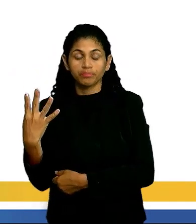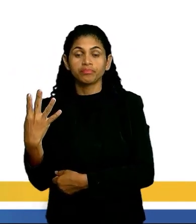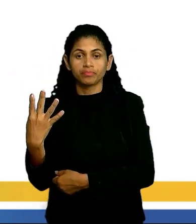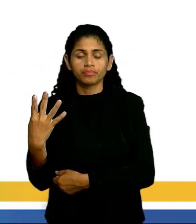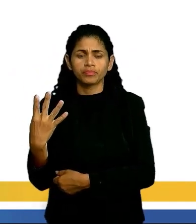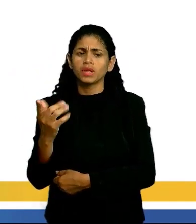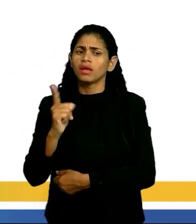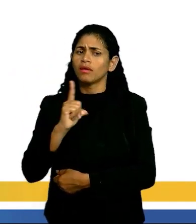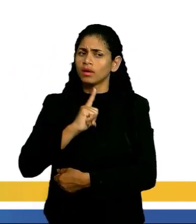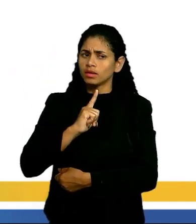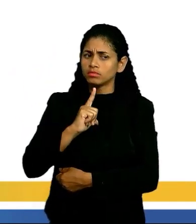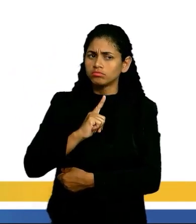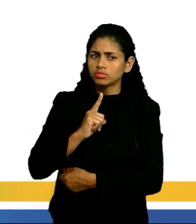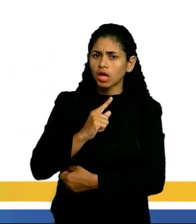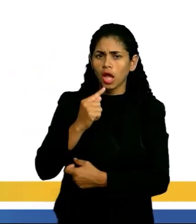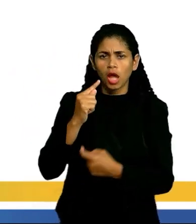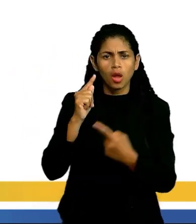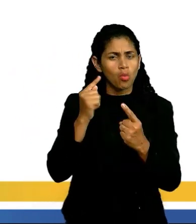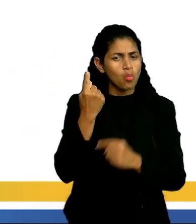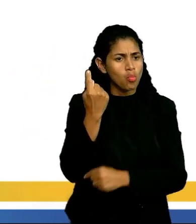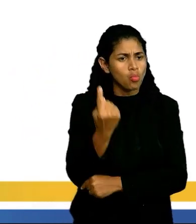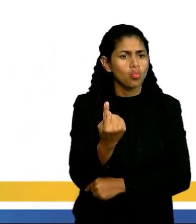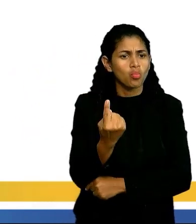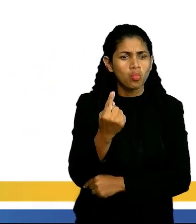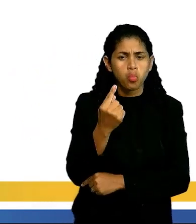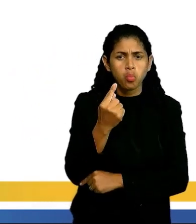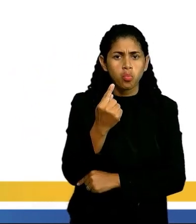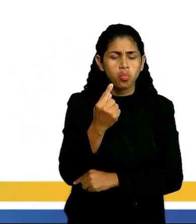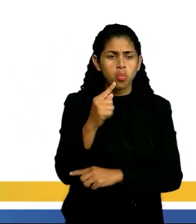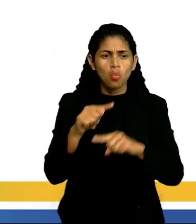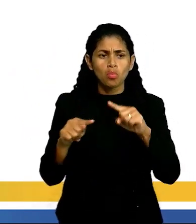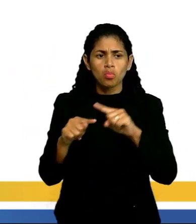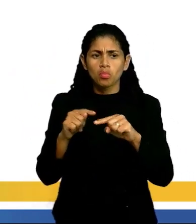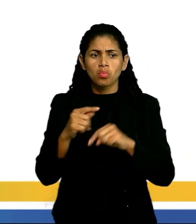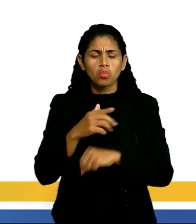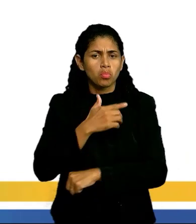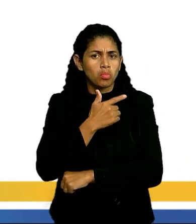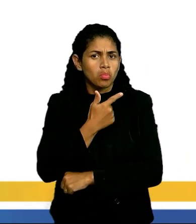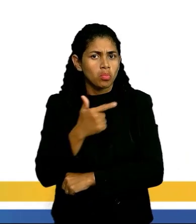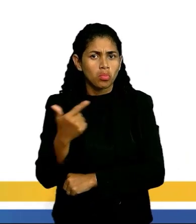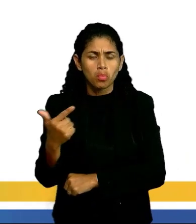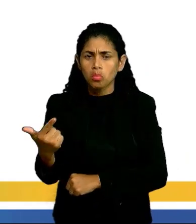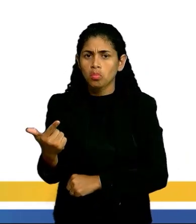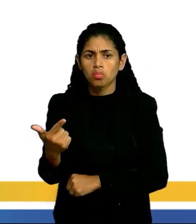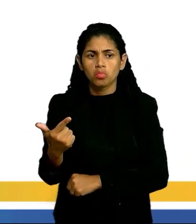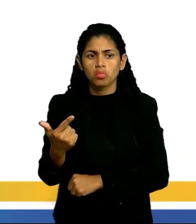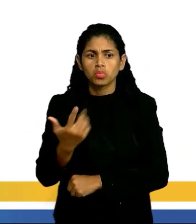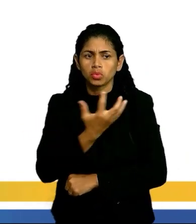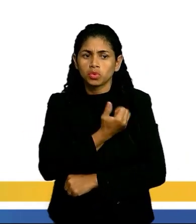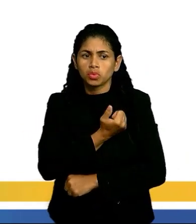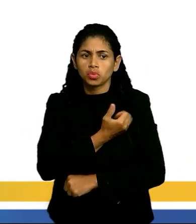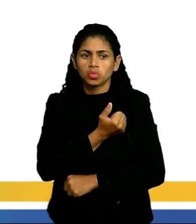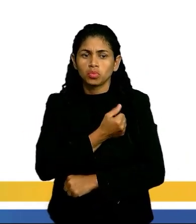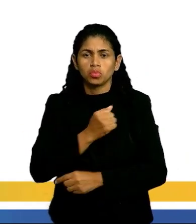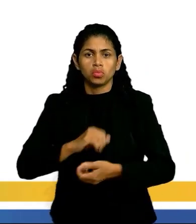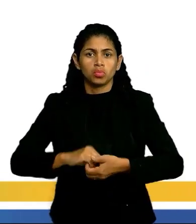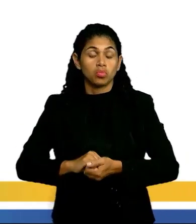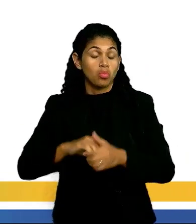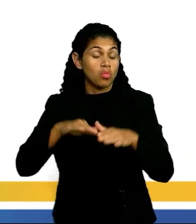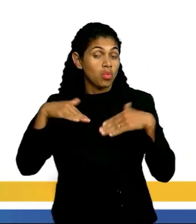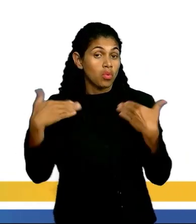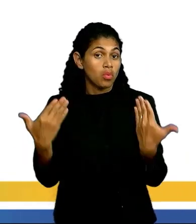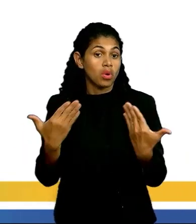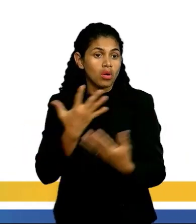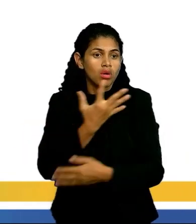que tem um NOx desconhecido, que não é NOx fixo, que é o fósforo. Então o que nós queremos saber? Qual é o número de oxidação